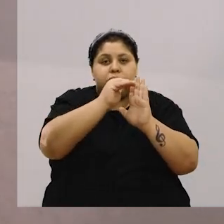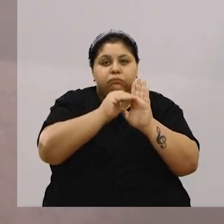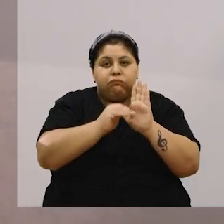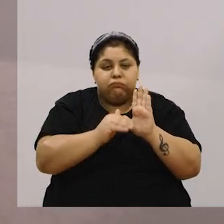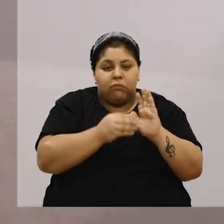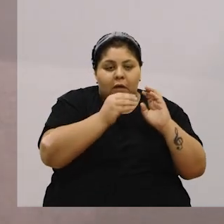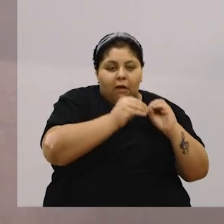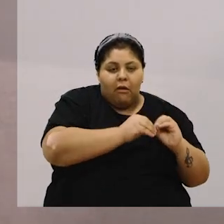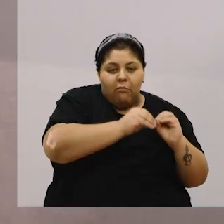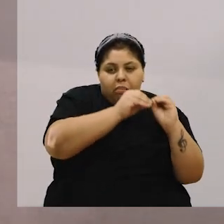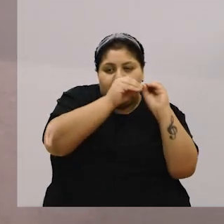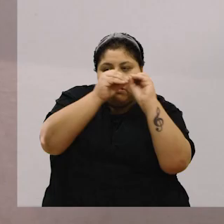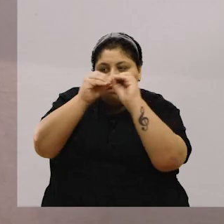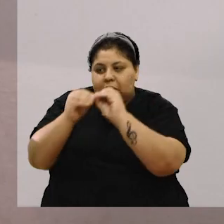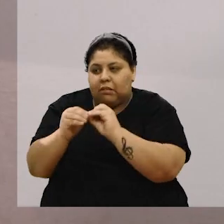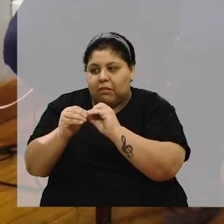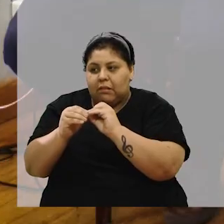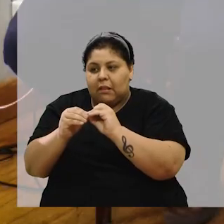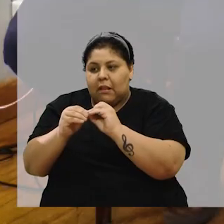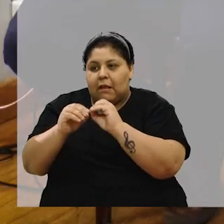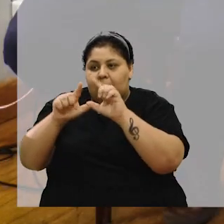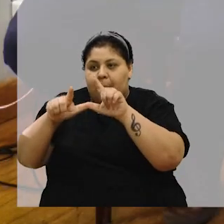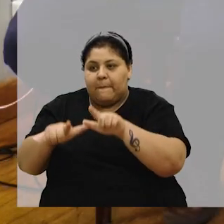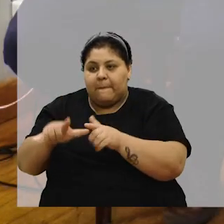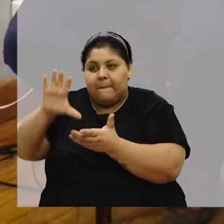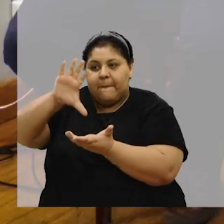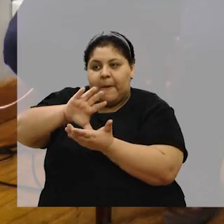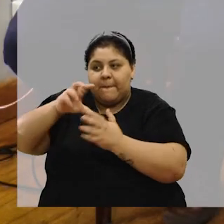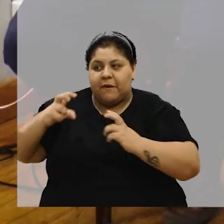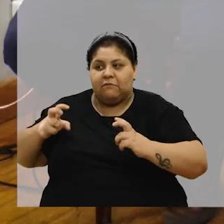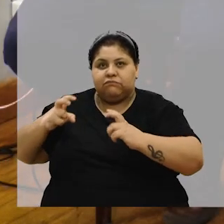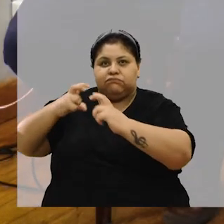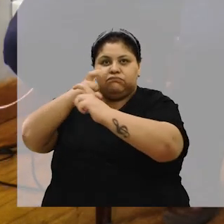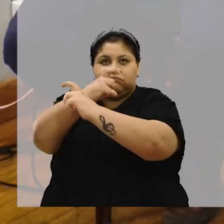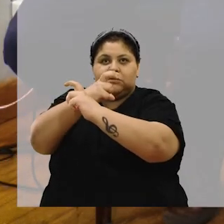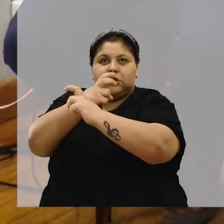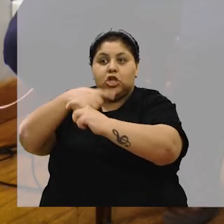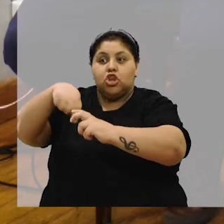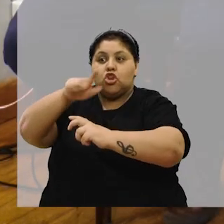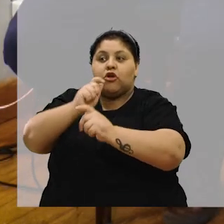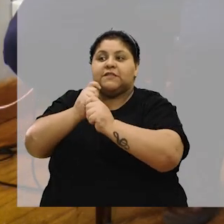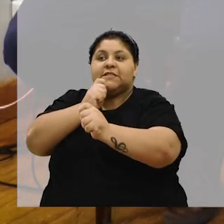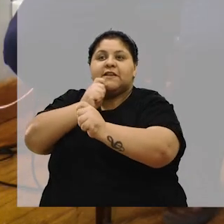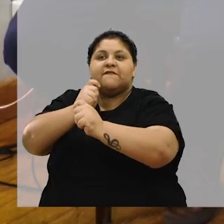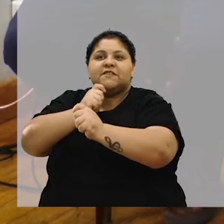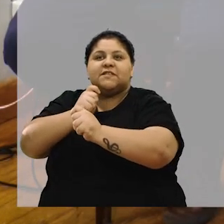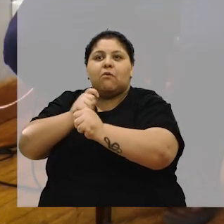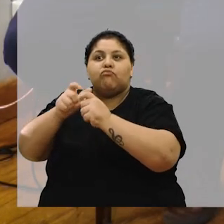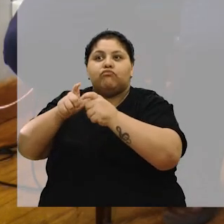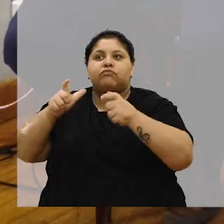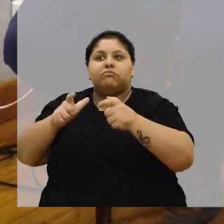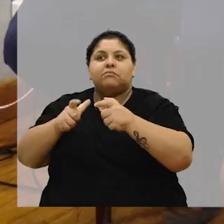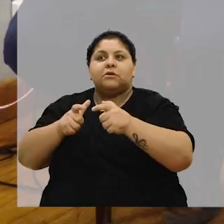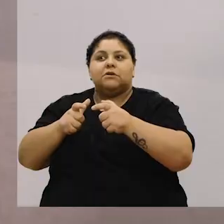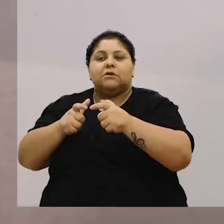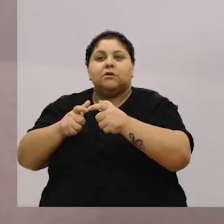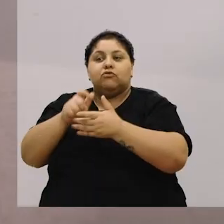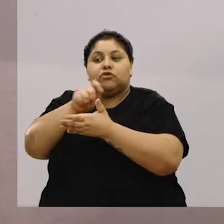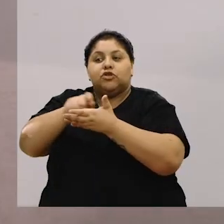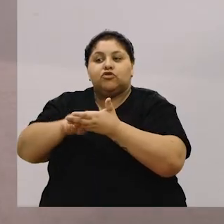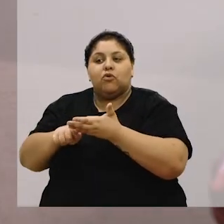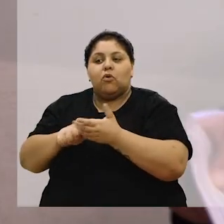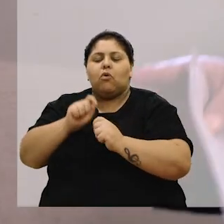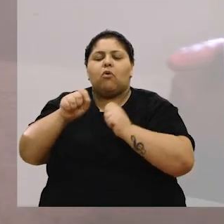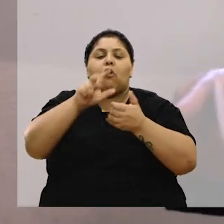sempre migra para a Praça Dante Alighieri, fazendo programas especiais, e nós entrevistamos esses grandes escritores que vêm para